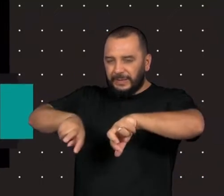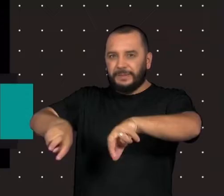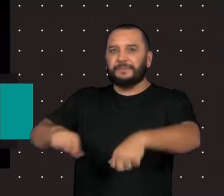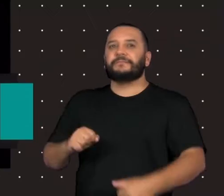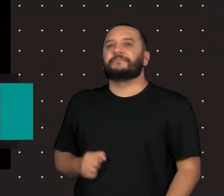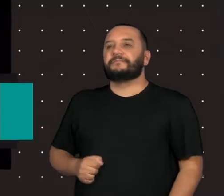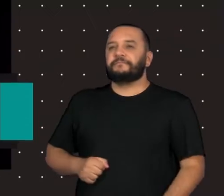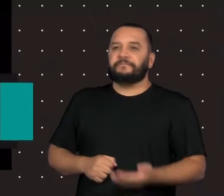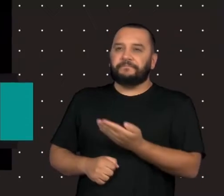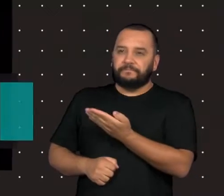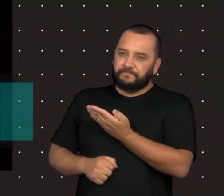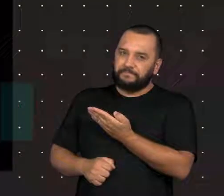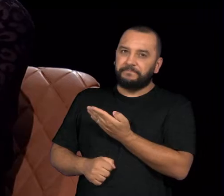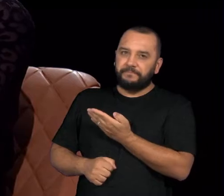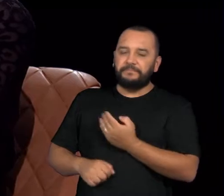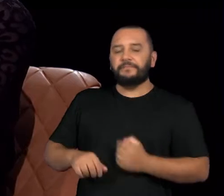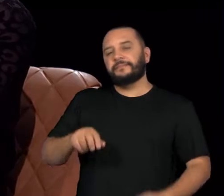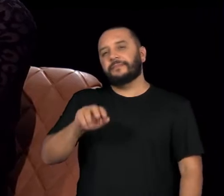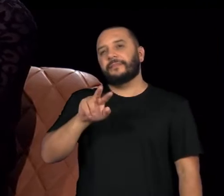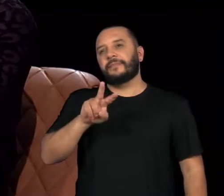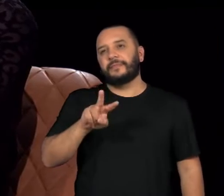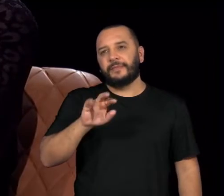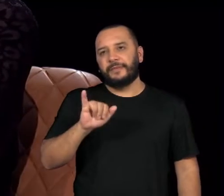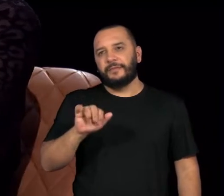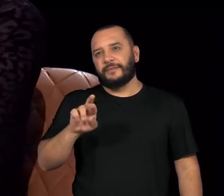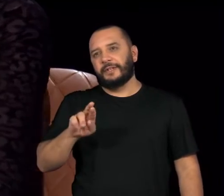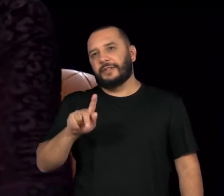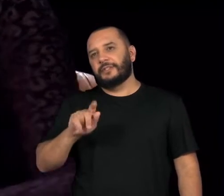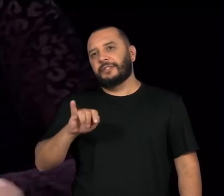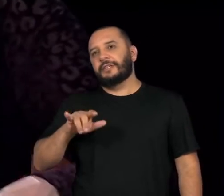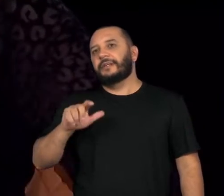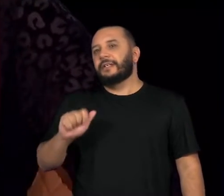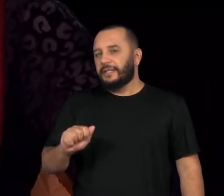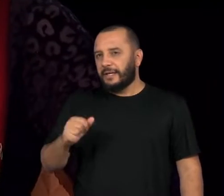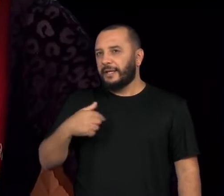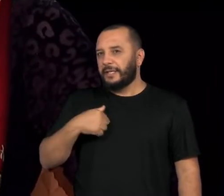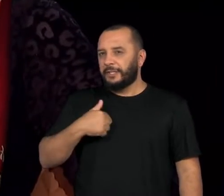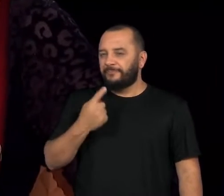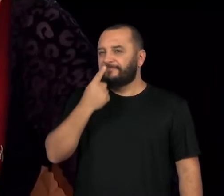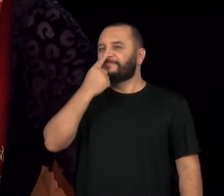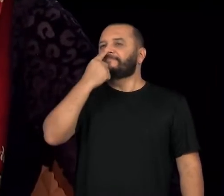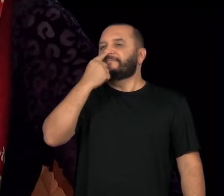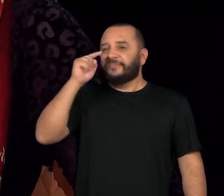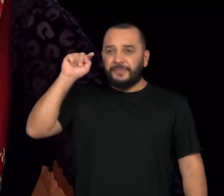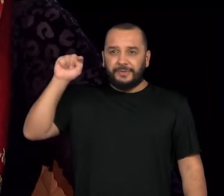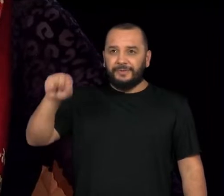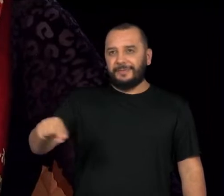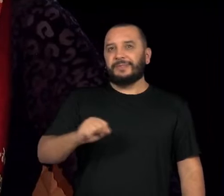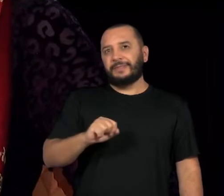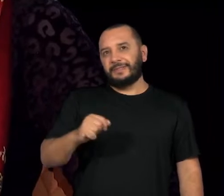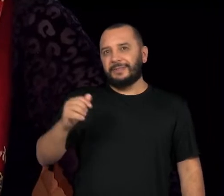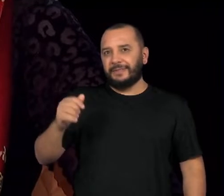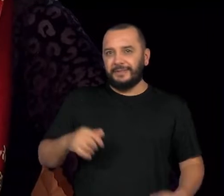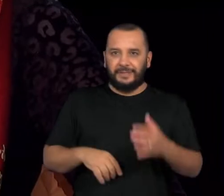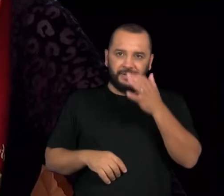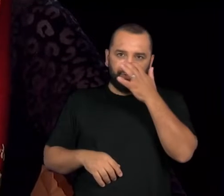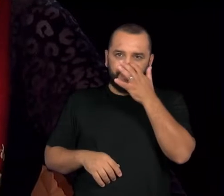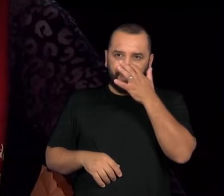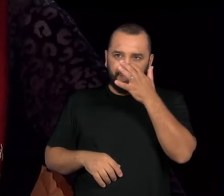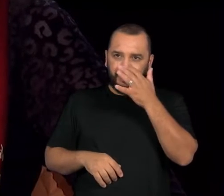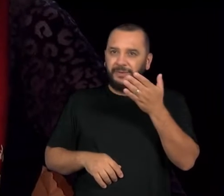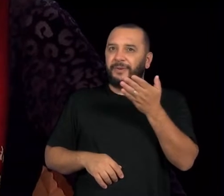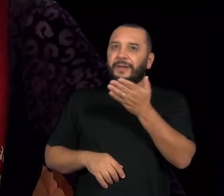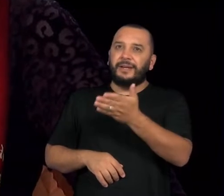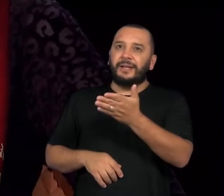de uma identificação muito forte com ela, e de uma admiração profunda, e que